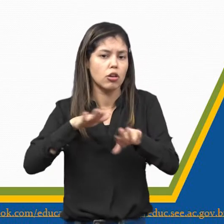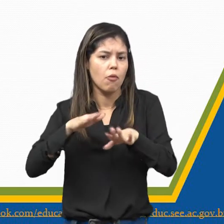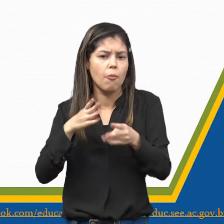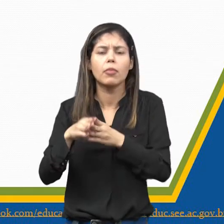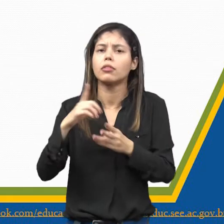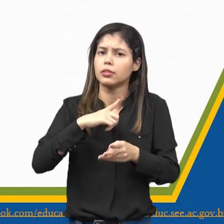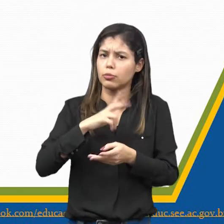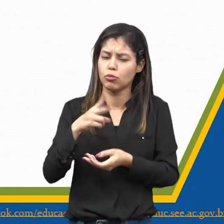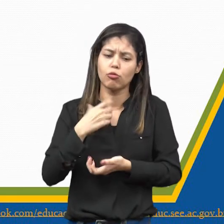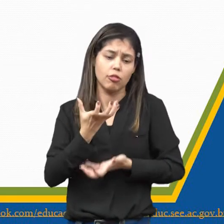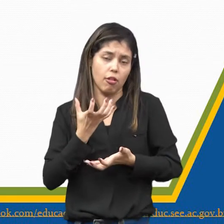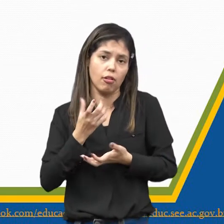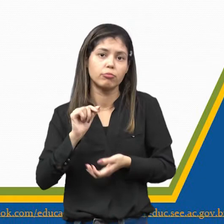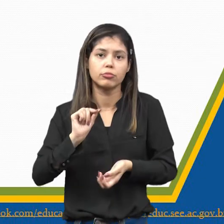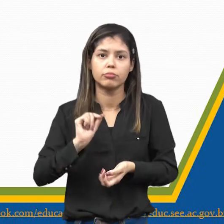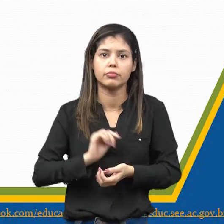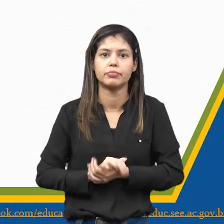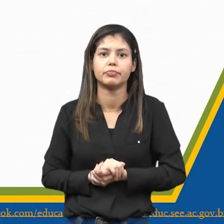nós queremos.